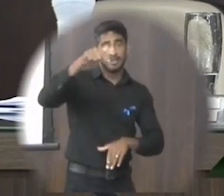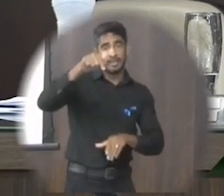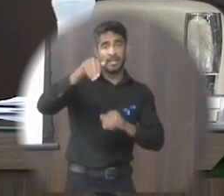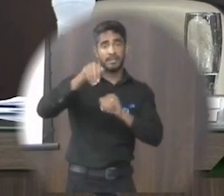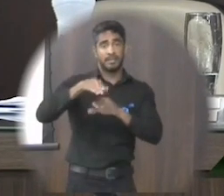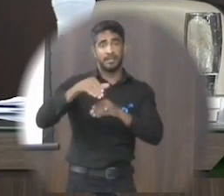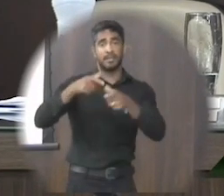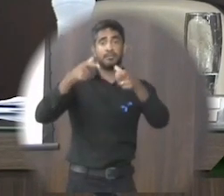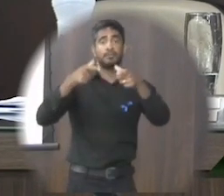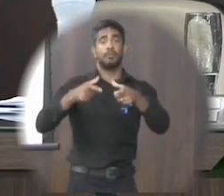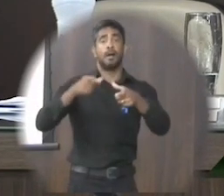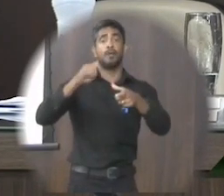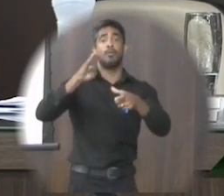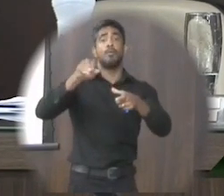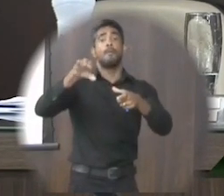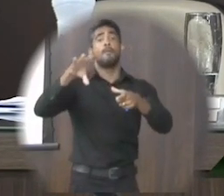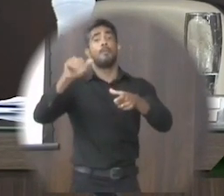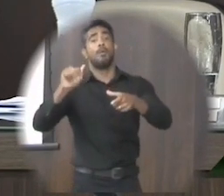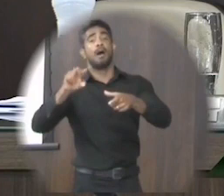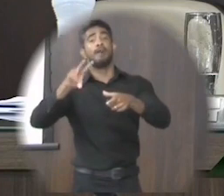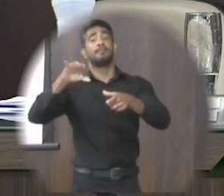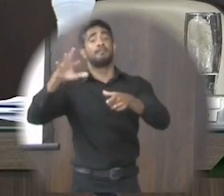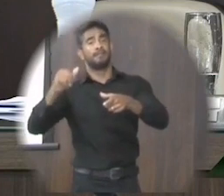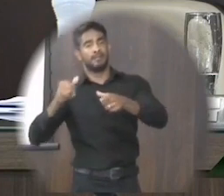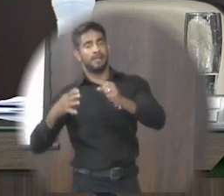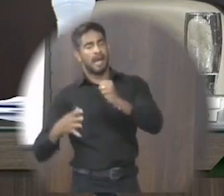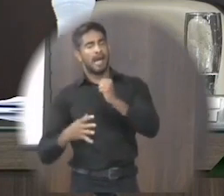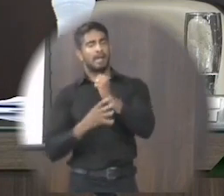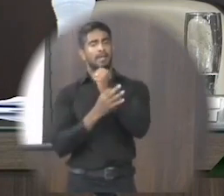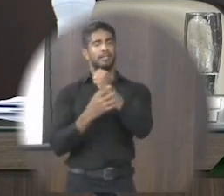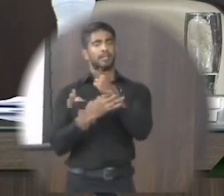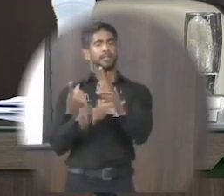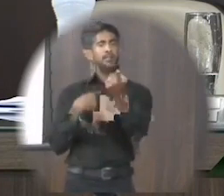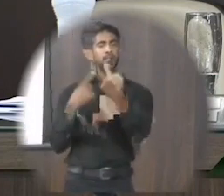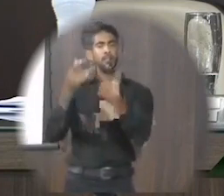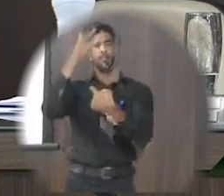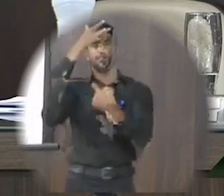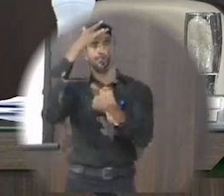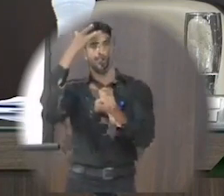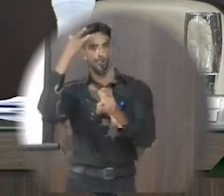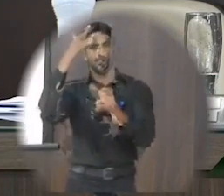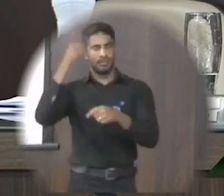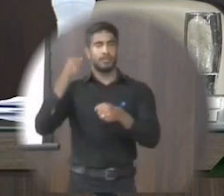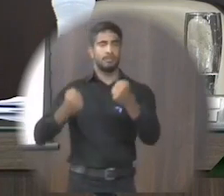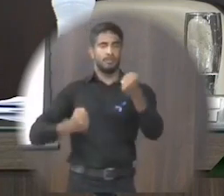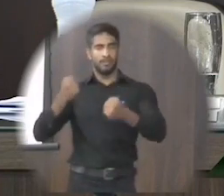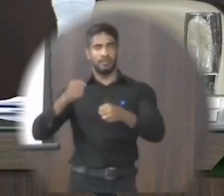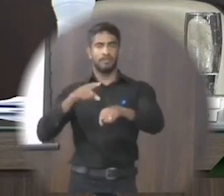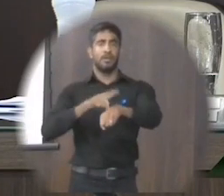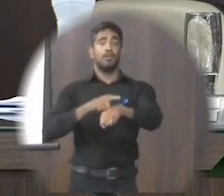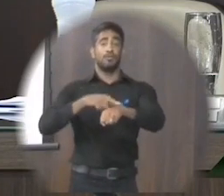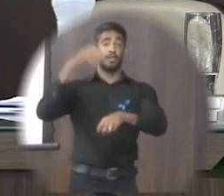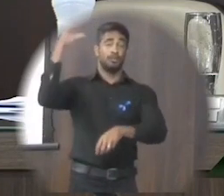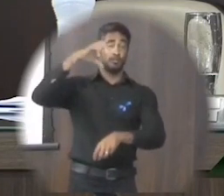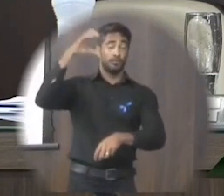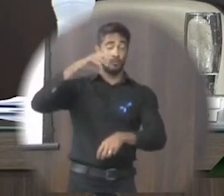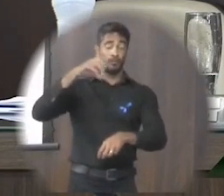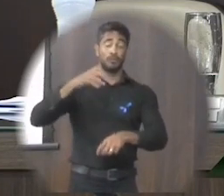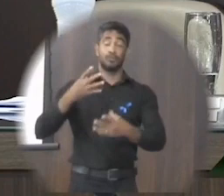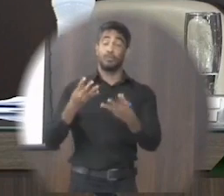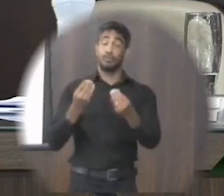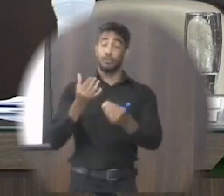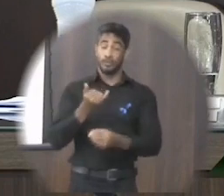Boa Vista, visando mais garantia no trânsito de pessoas e veículos, já que com o período chuvoso, os riscos de acidentes se tornam